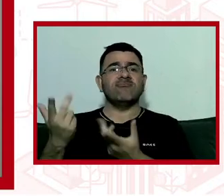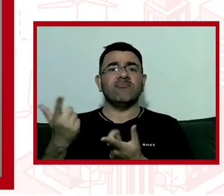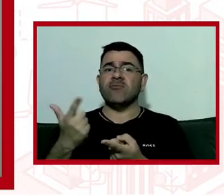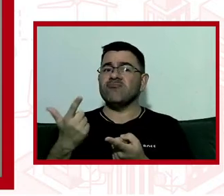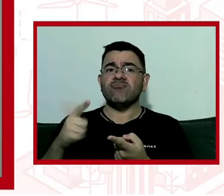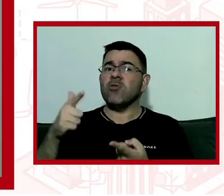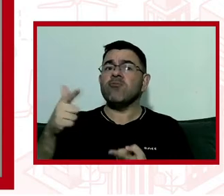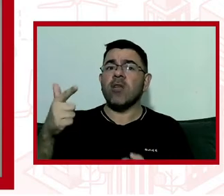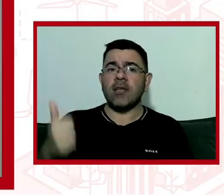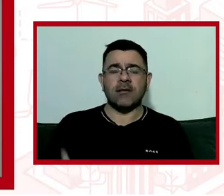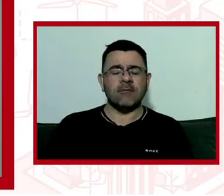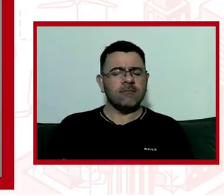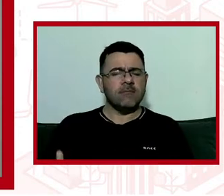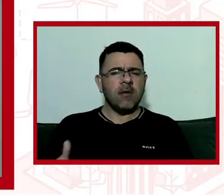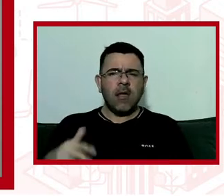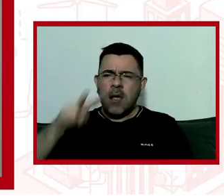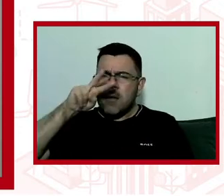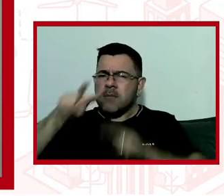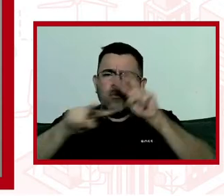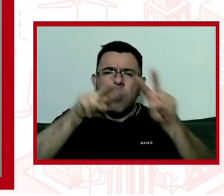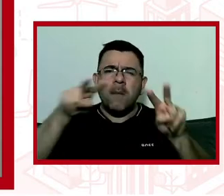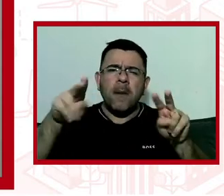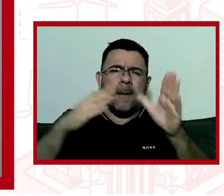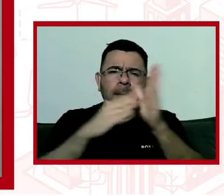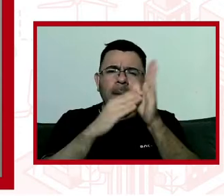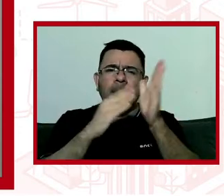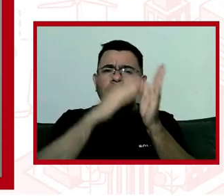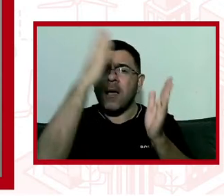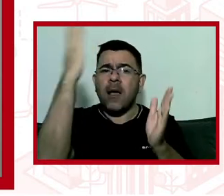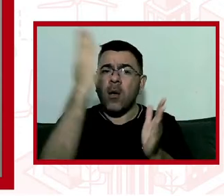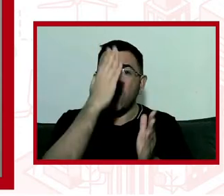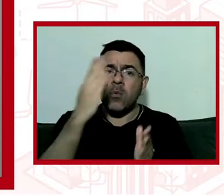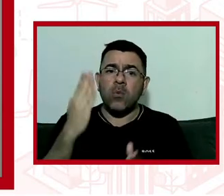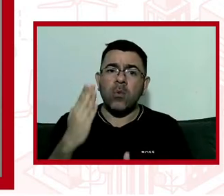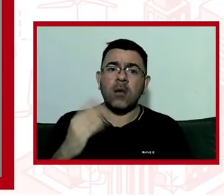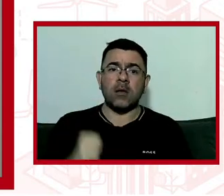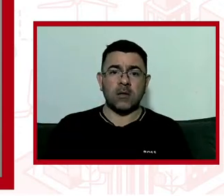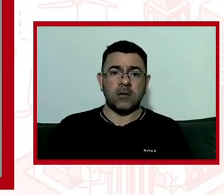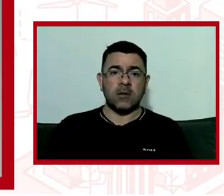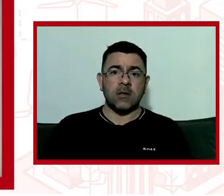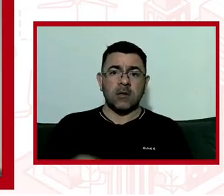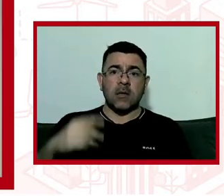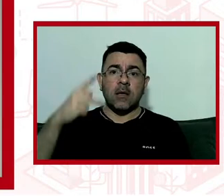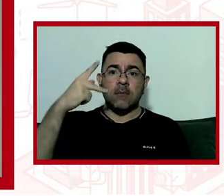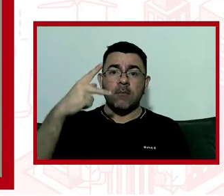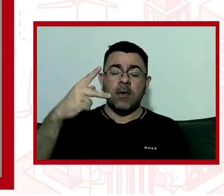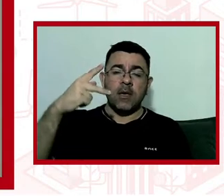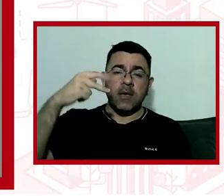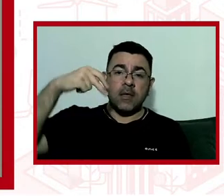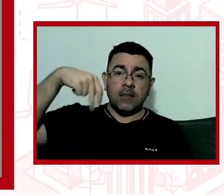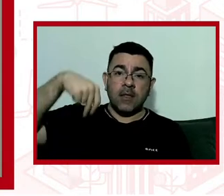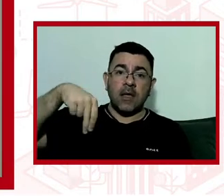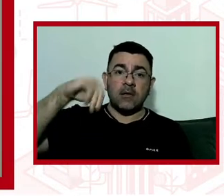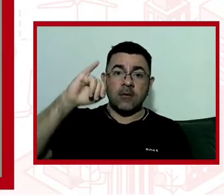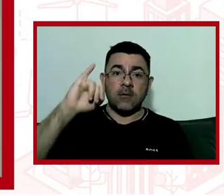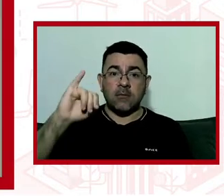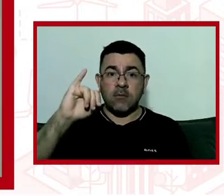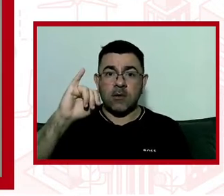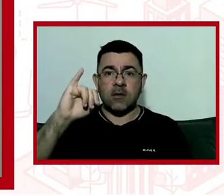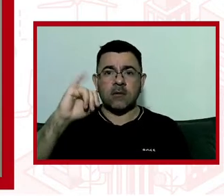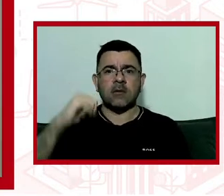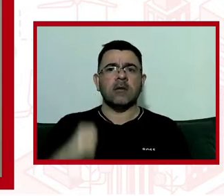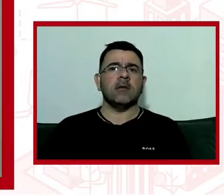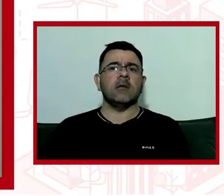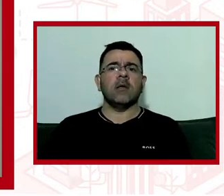municípios pelo Sistema Nacional de imunização pelo PNI né o programa nacional de imunização governo federal